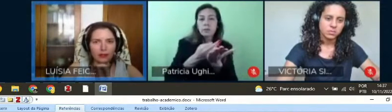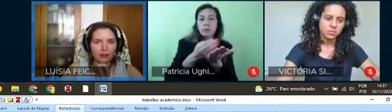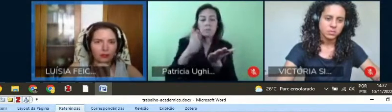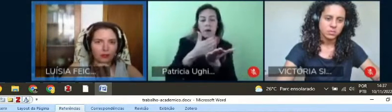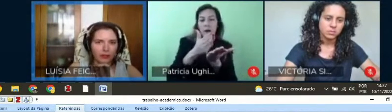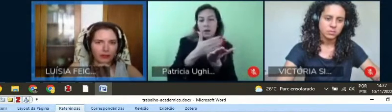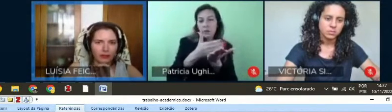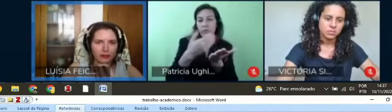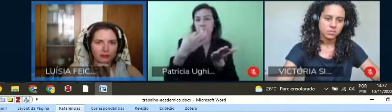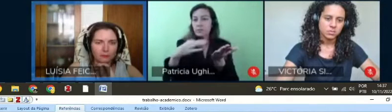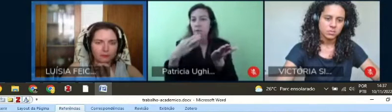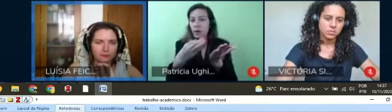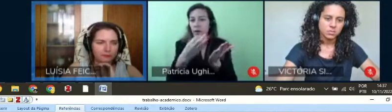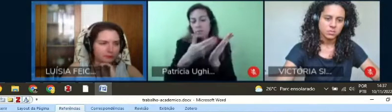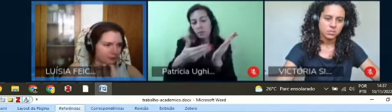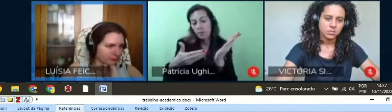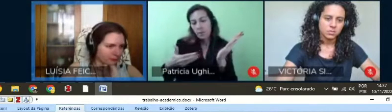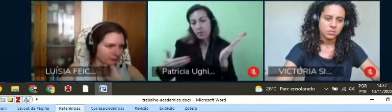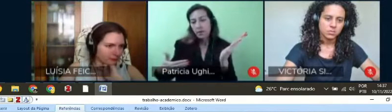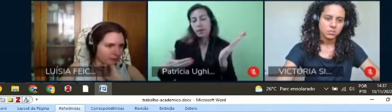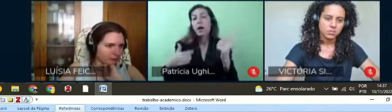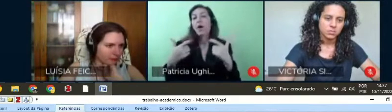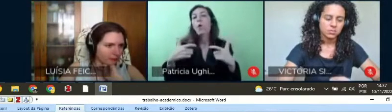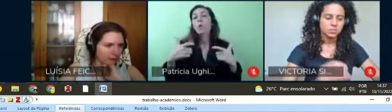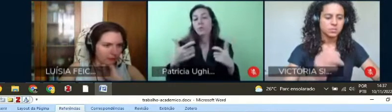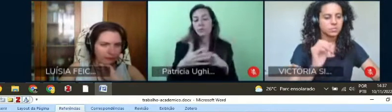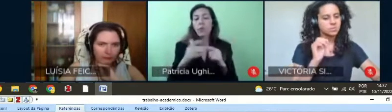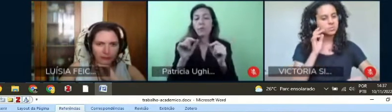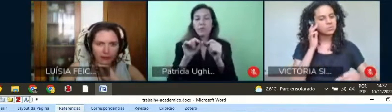certa e tudo mais. Então,